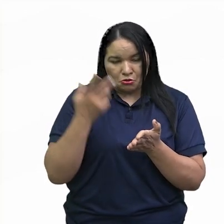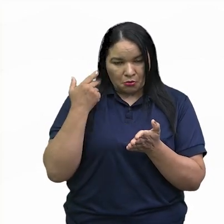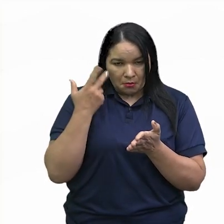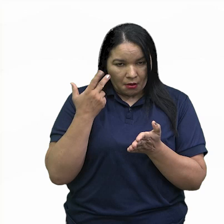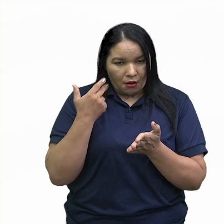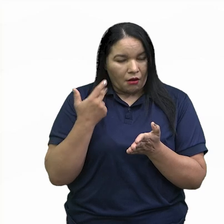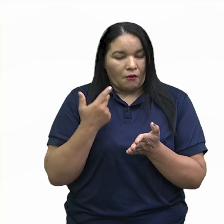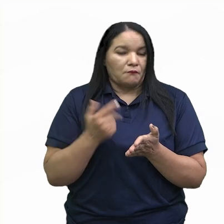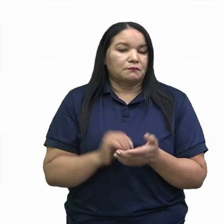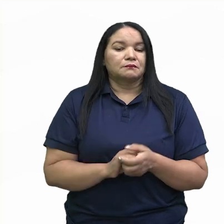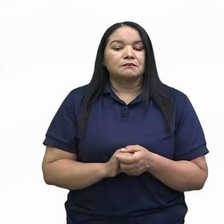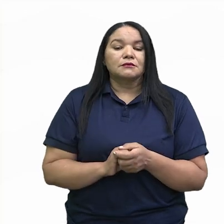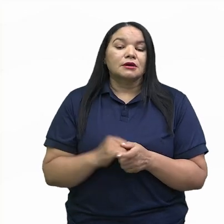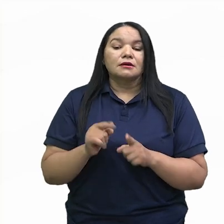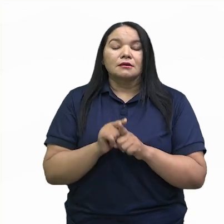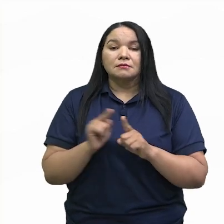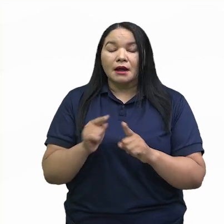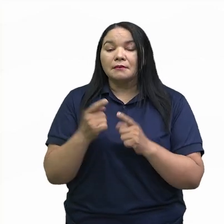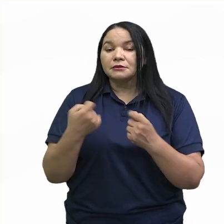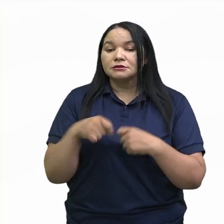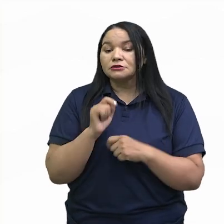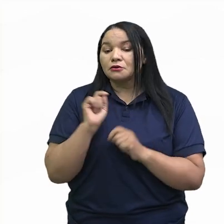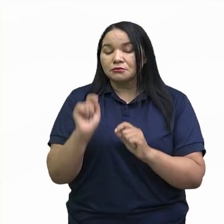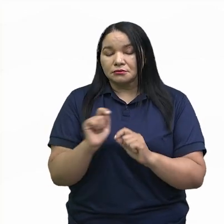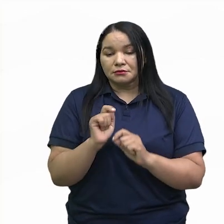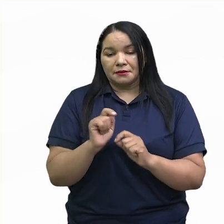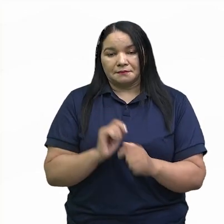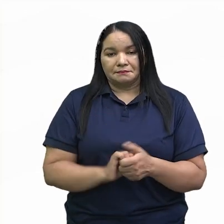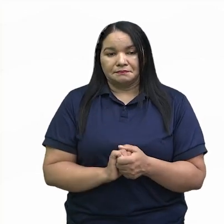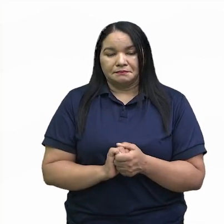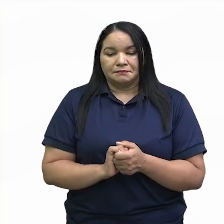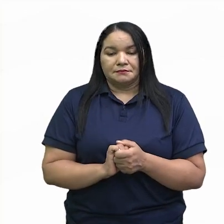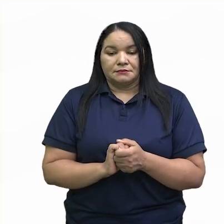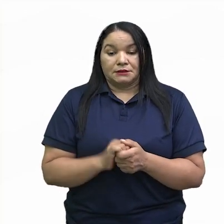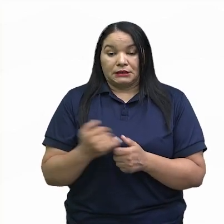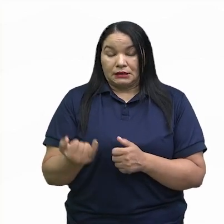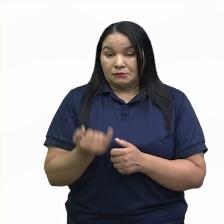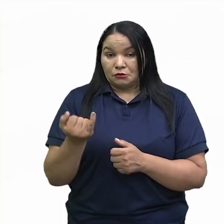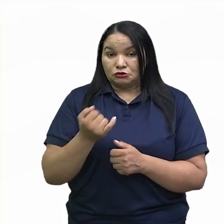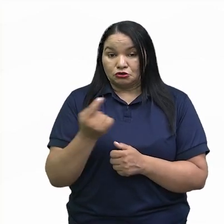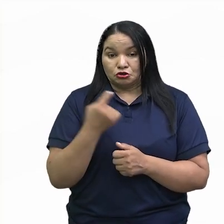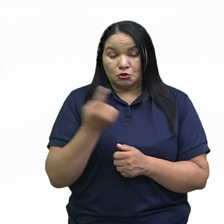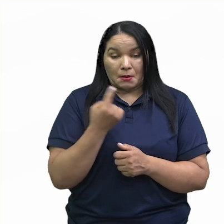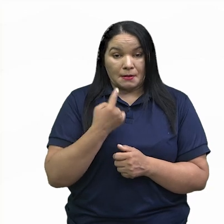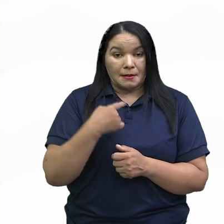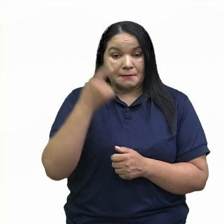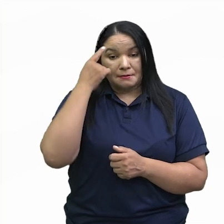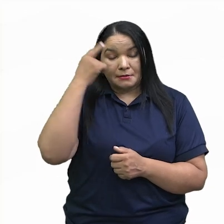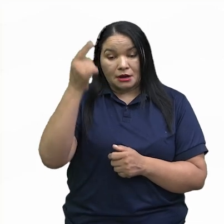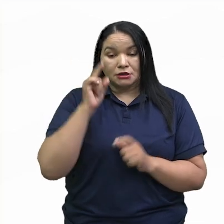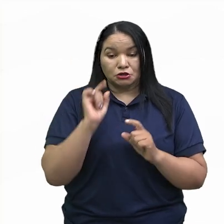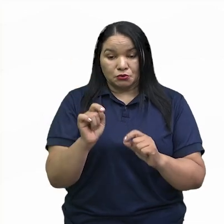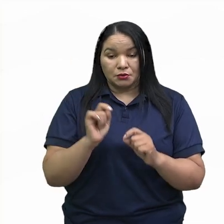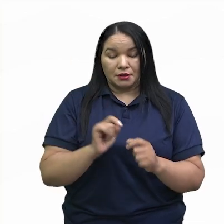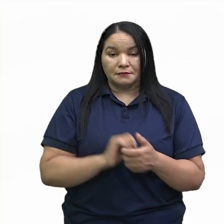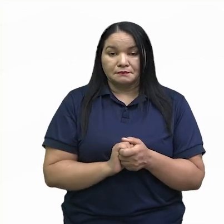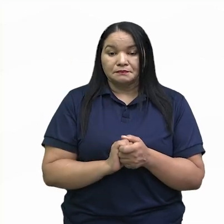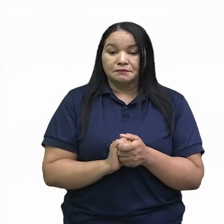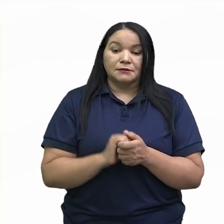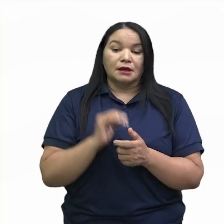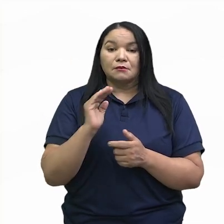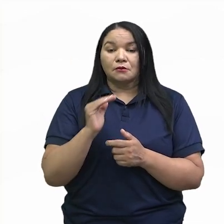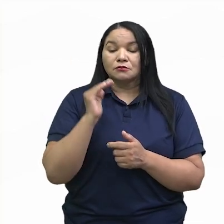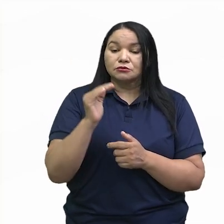calculadora normal, como a minha também é. O que a gente pode fazer? É importante a gente lembrar aqui que na potenciação,